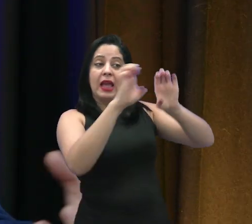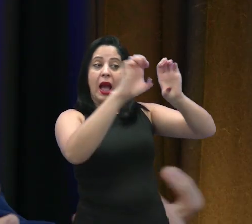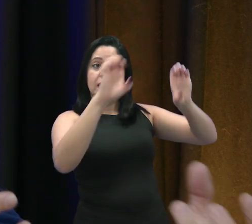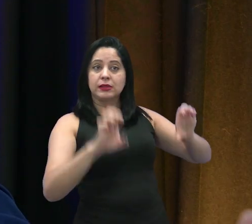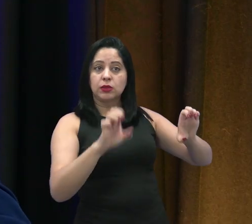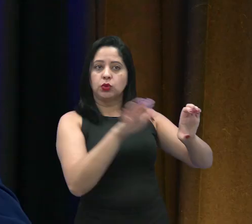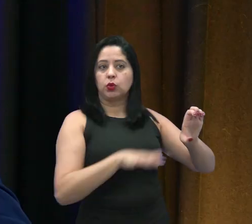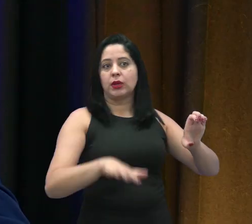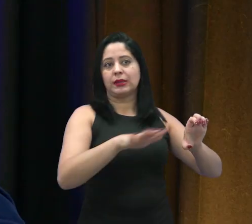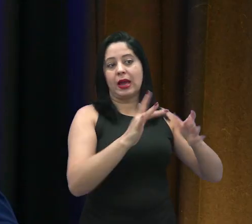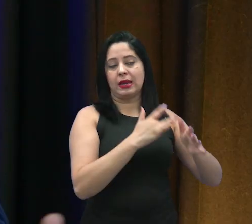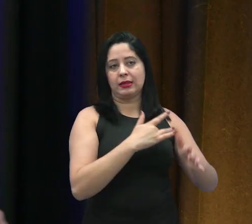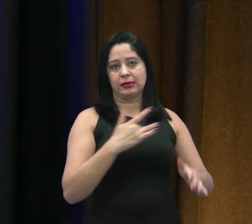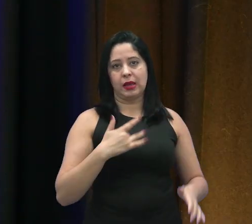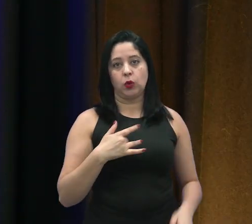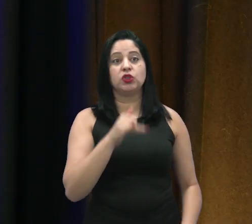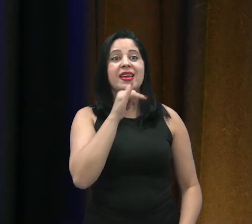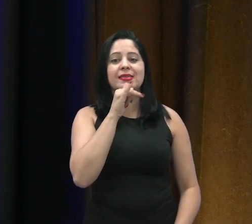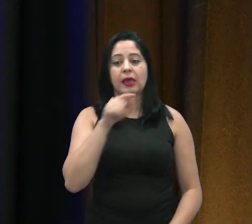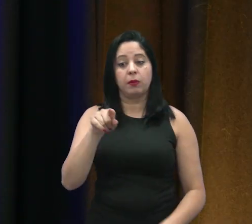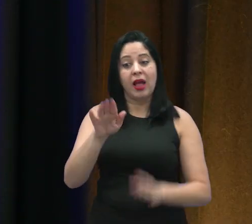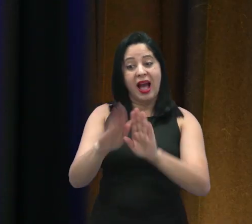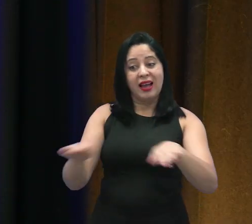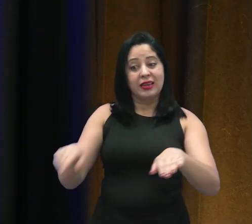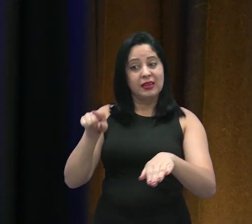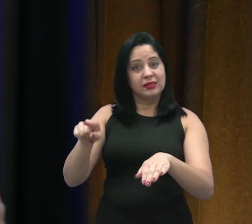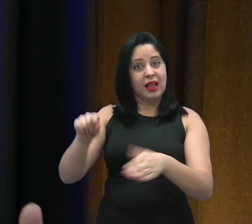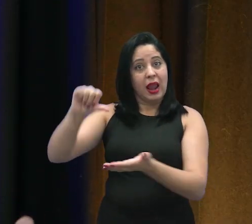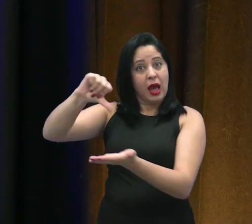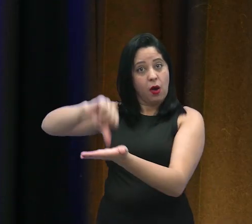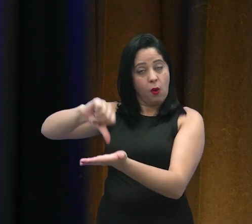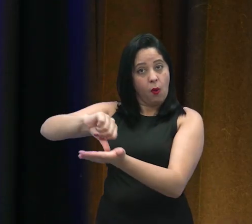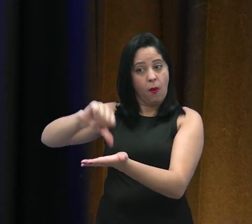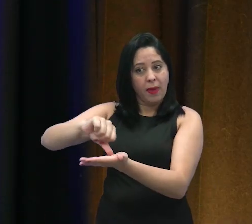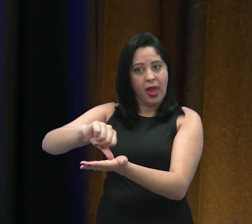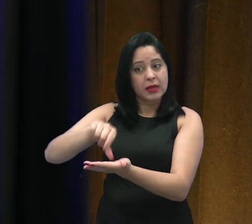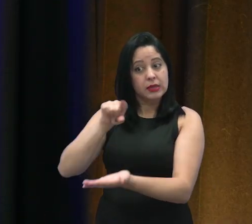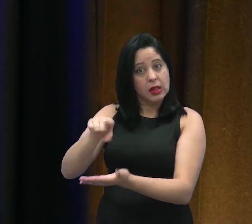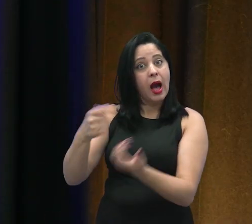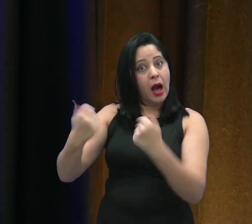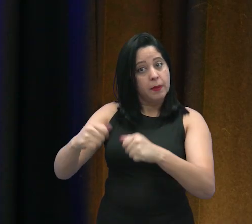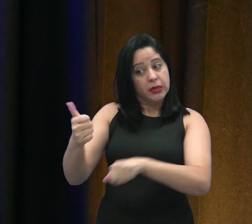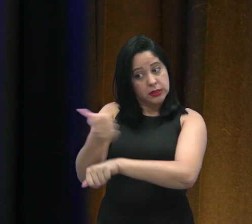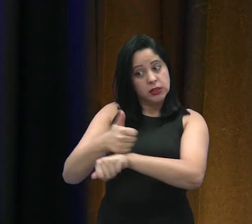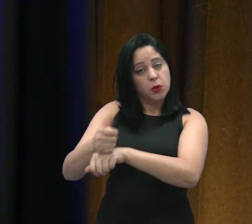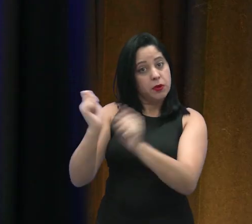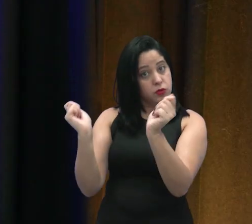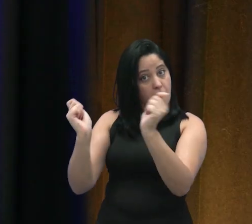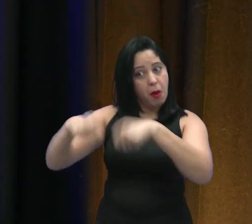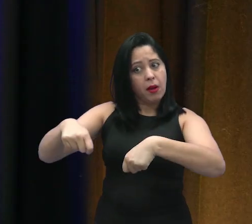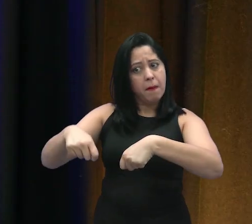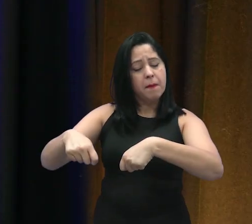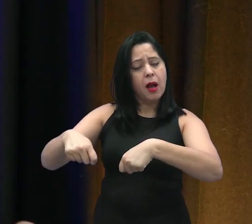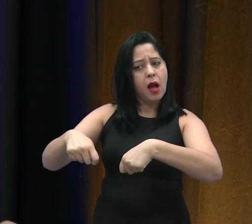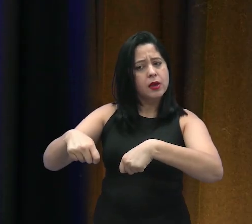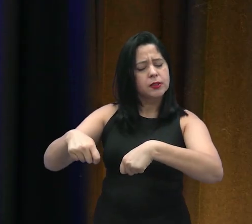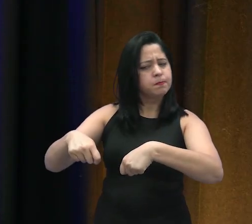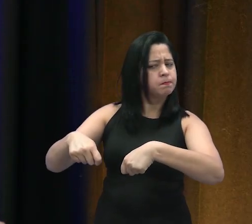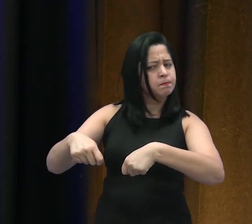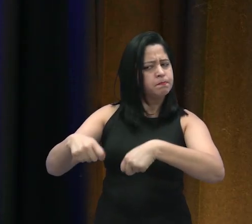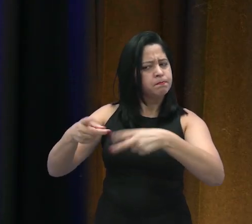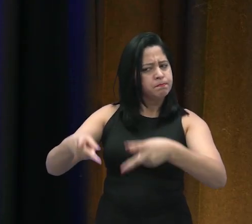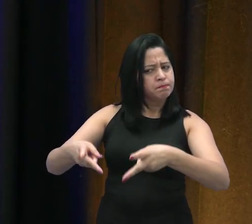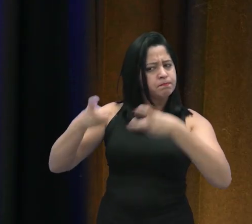Desde a saúde, quando a criança passa pelo BS, ter o profissional capacitado para já entender,